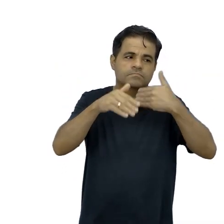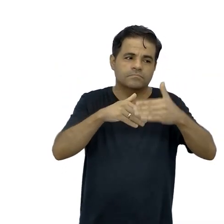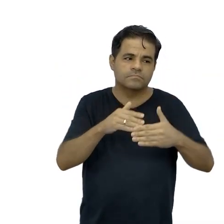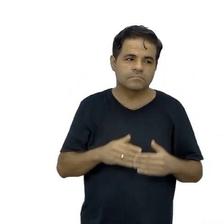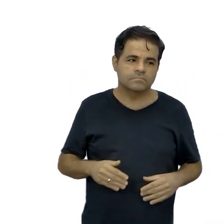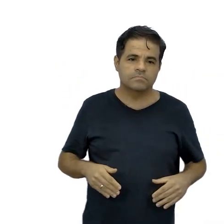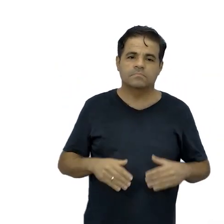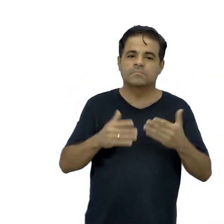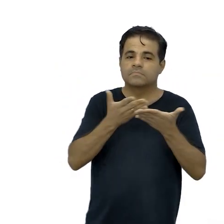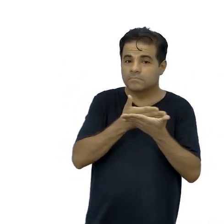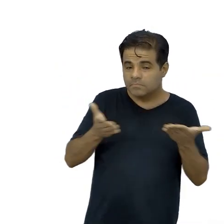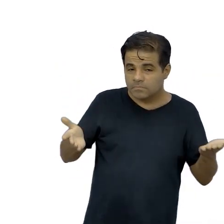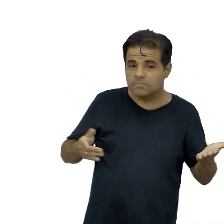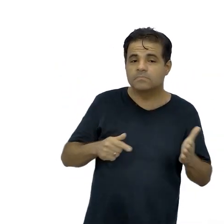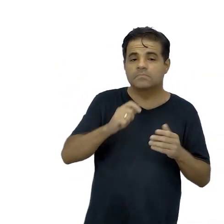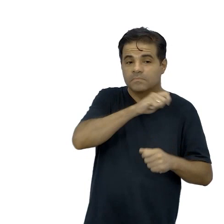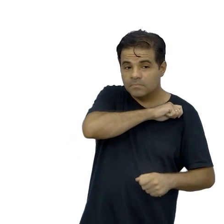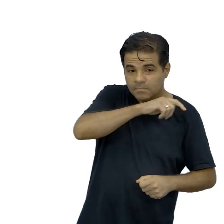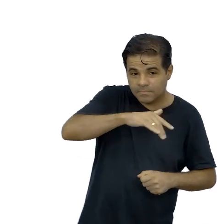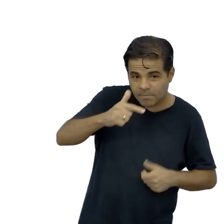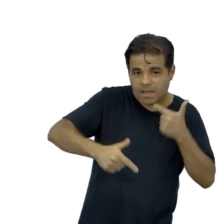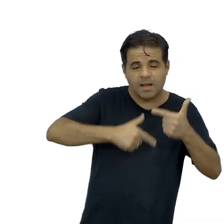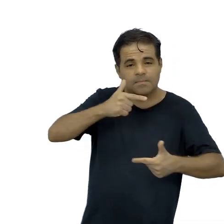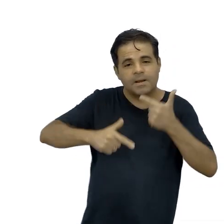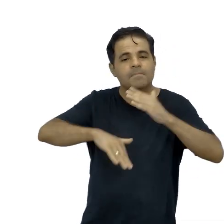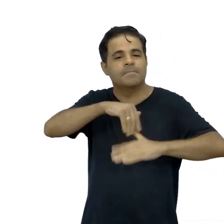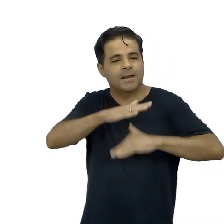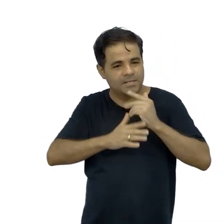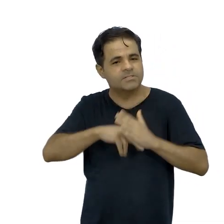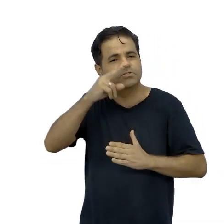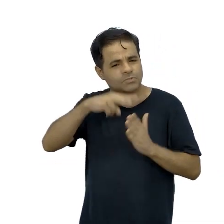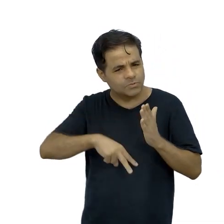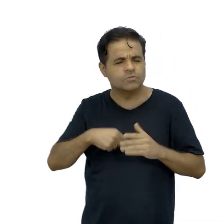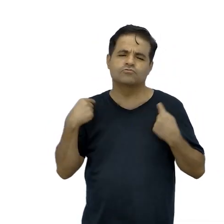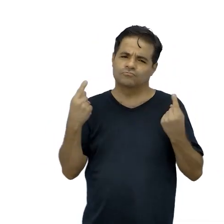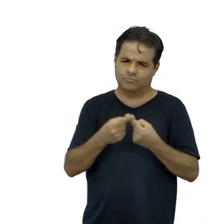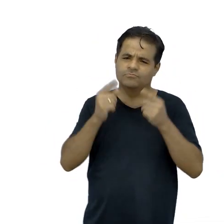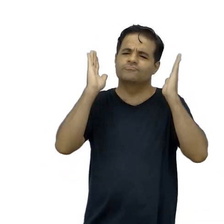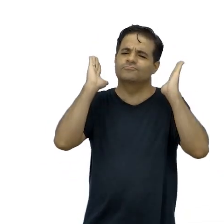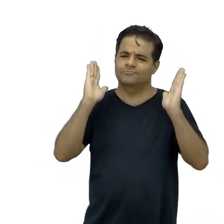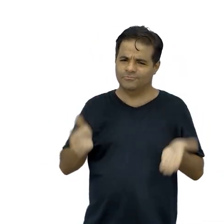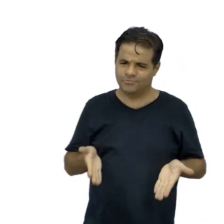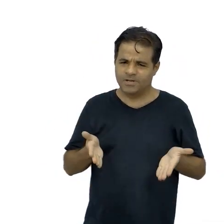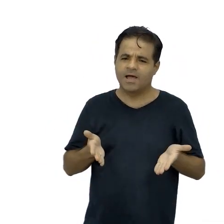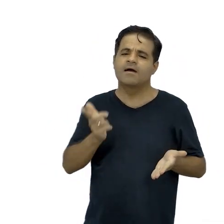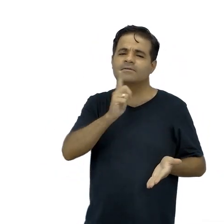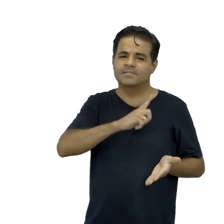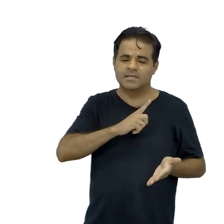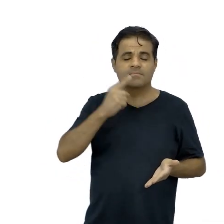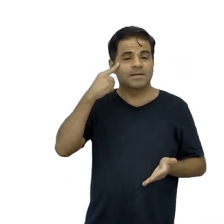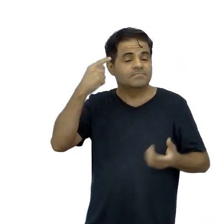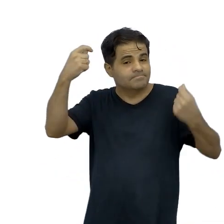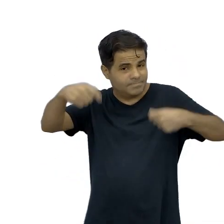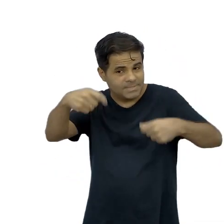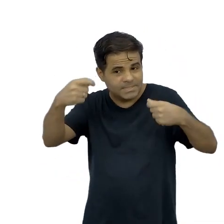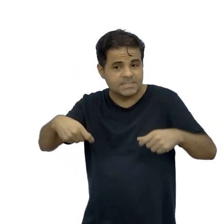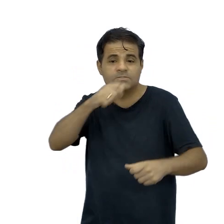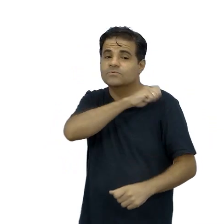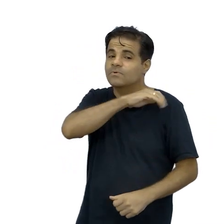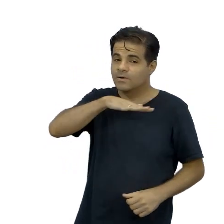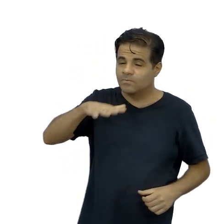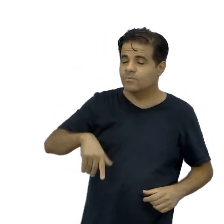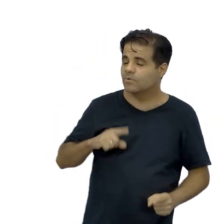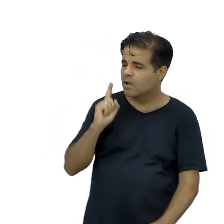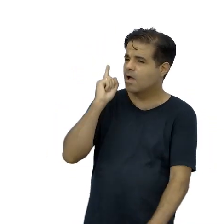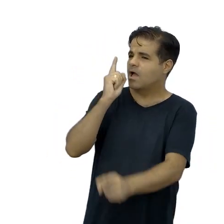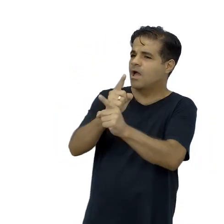trabalhar com os nossos alunos algumas práticas de leituras que nós já temos, mas que é preciso que o aluno também